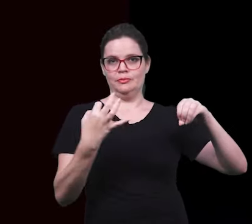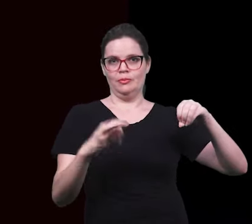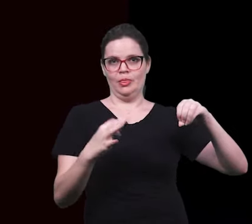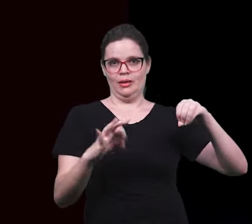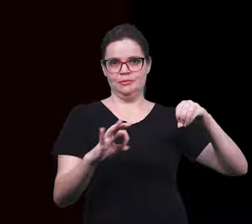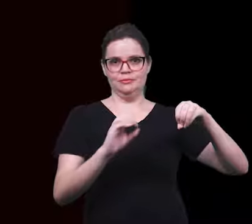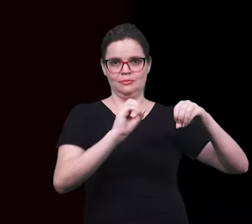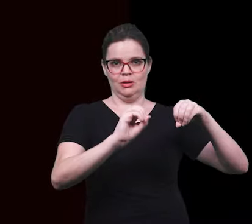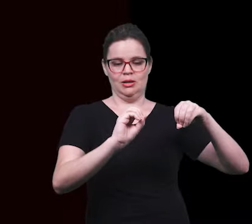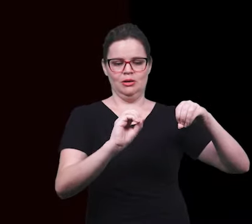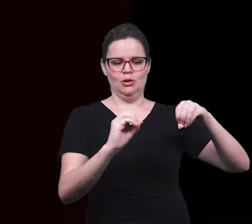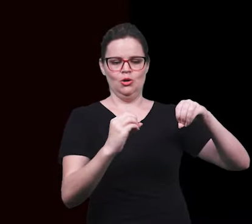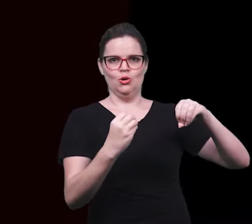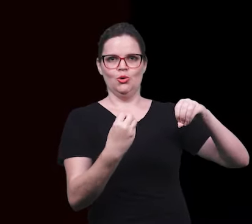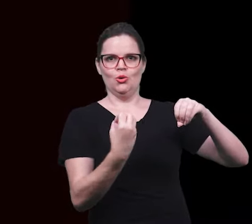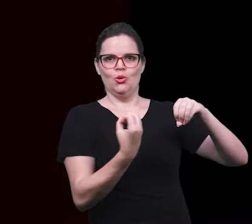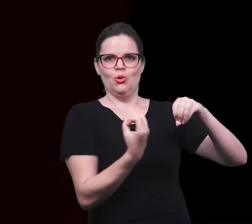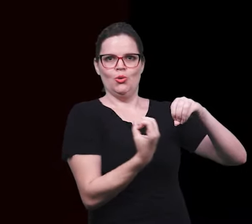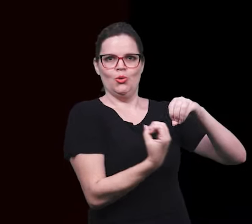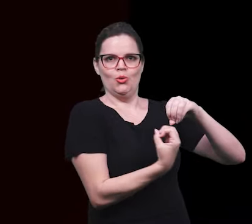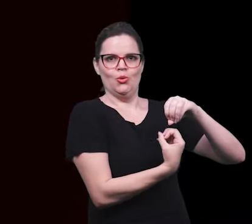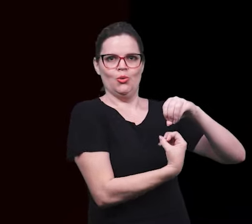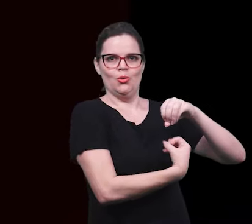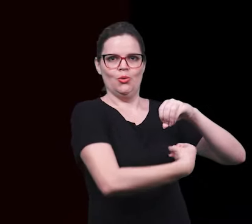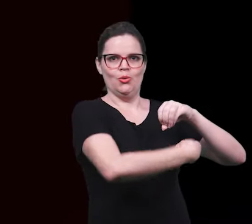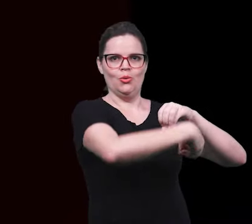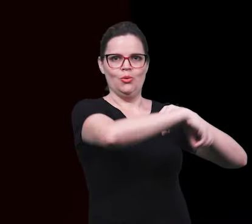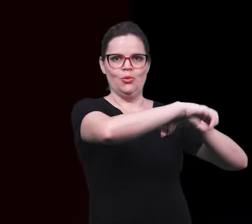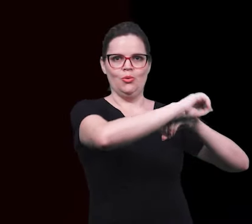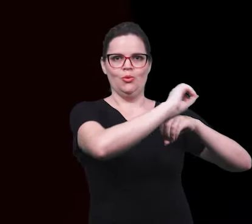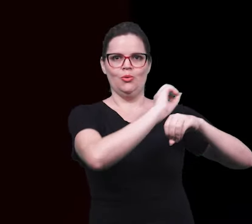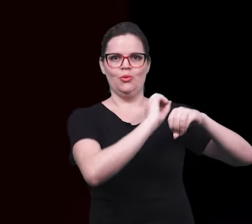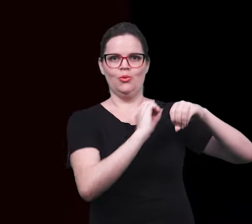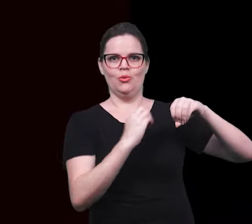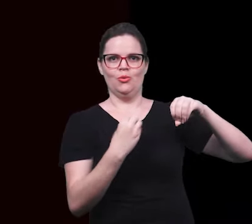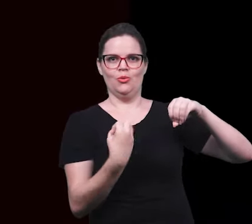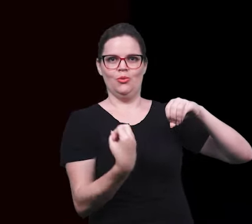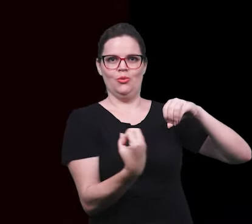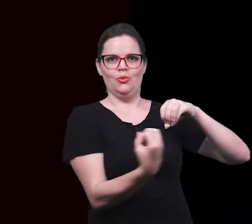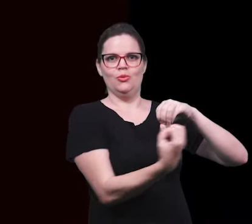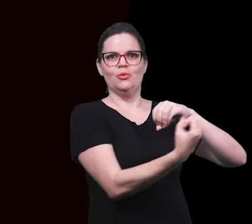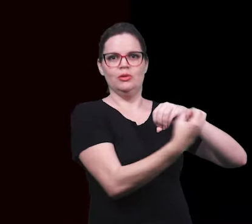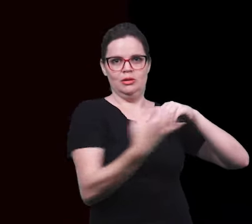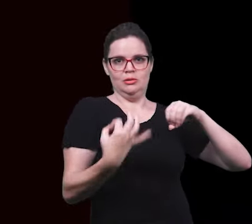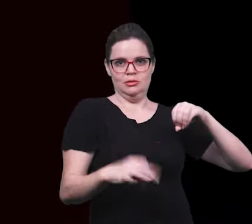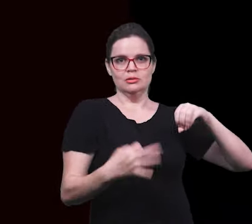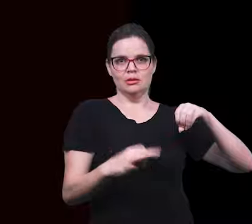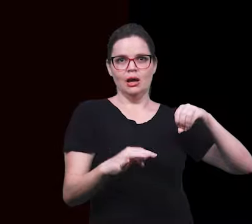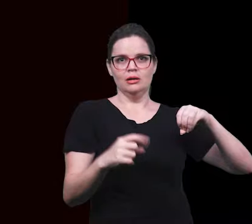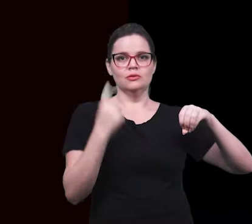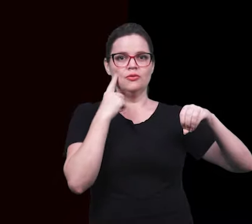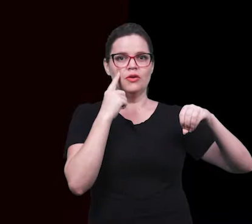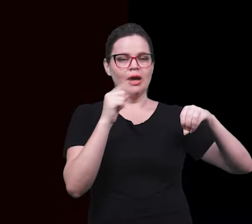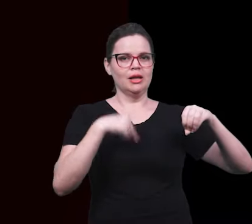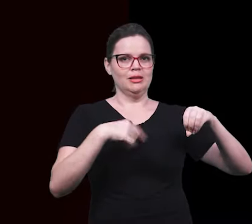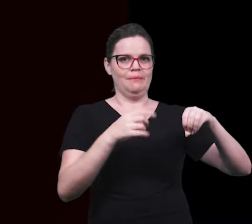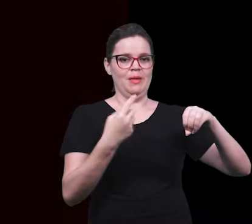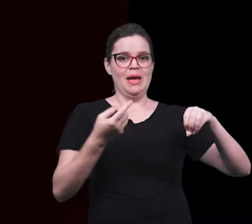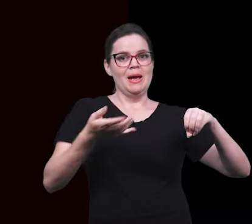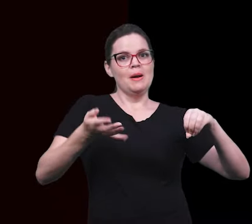aqui, né, ela está em órbita ao redor do Sol. Se ela está em movimento, ela tem uma energia